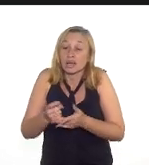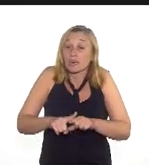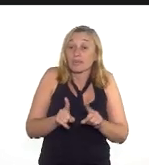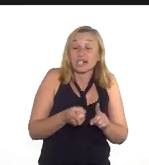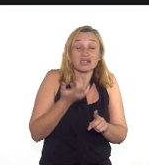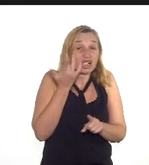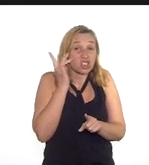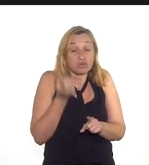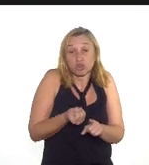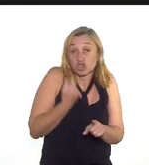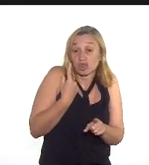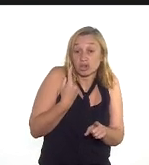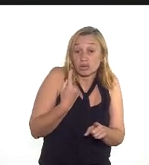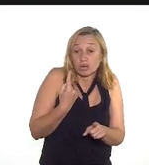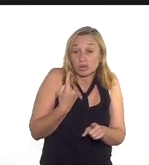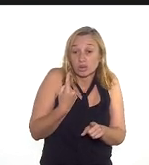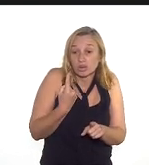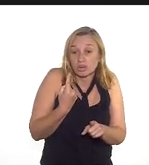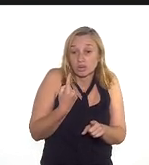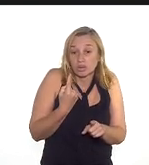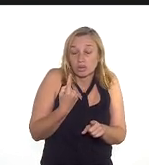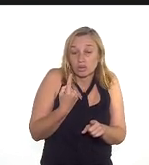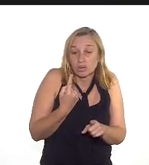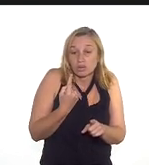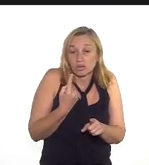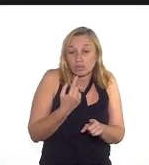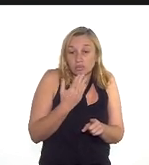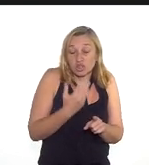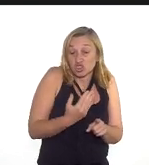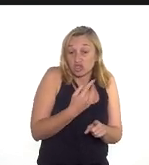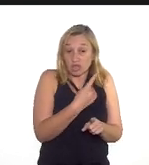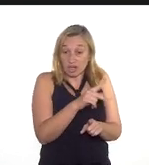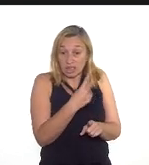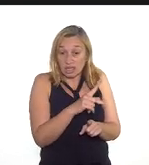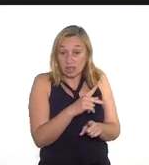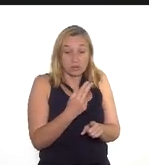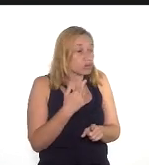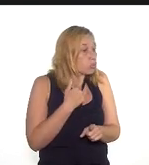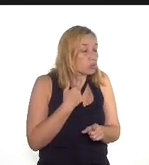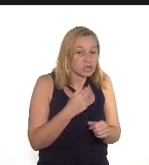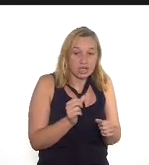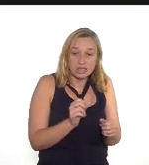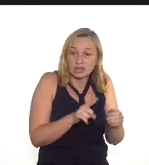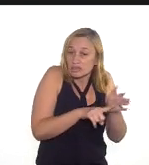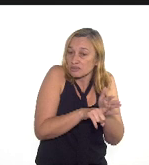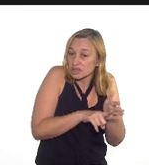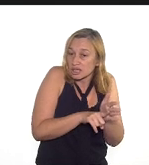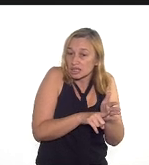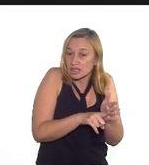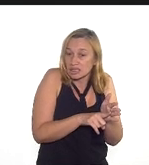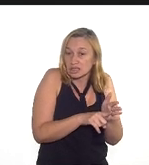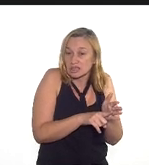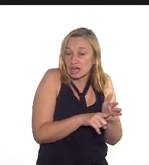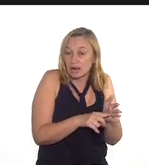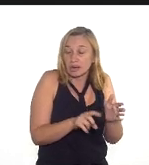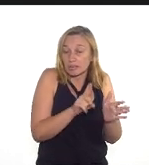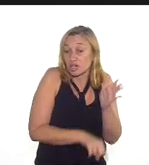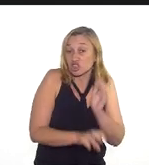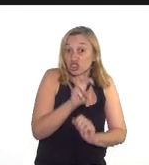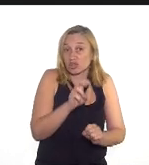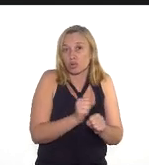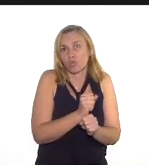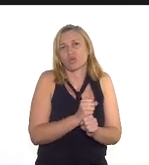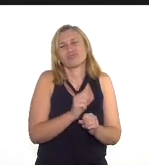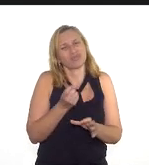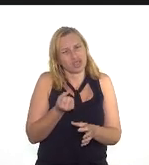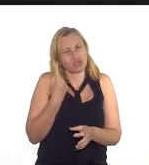achamos estranho um parecer daquele, como assim, se a gente não pudesse fazer aquilo em menos de 5 anos, entendeu? Então, a gente